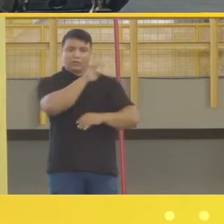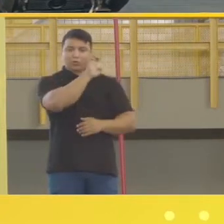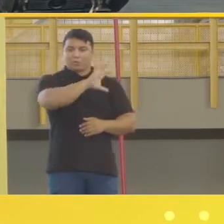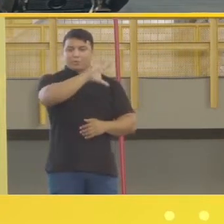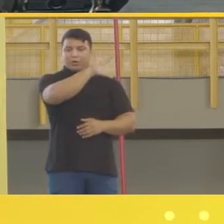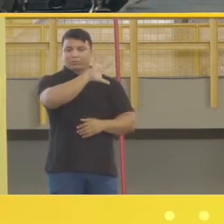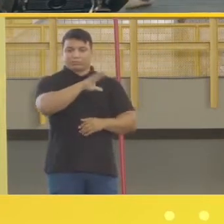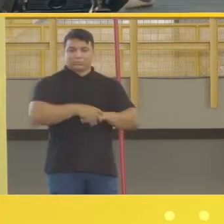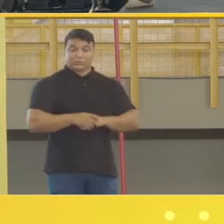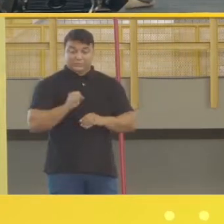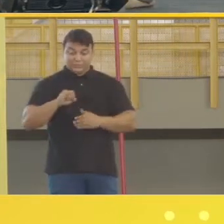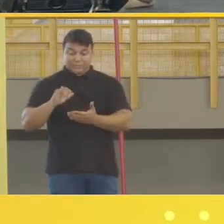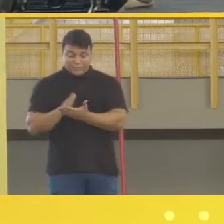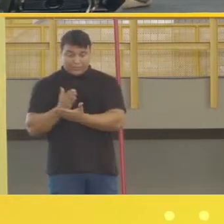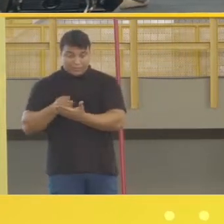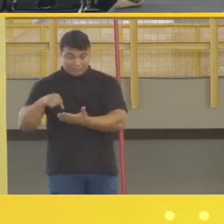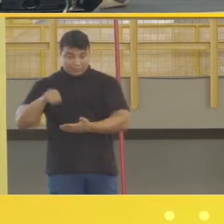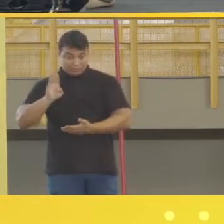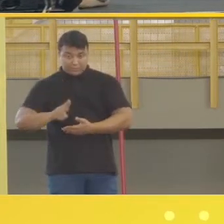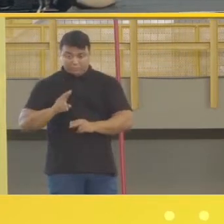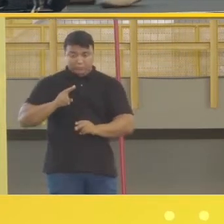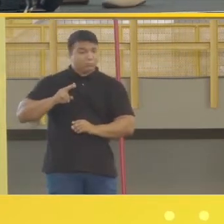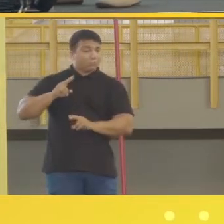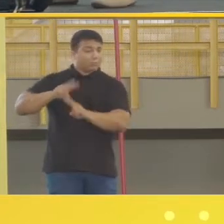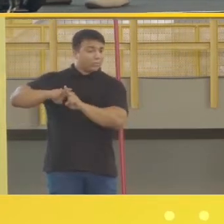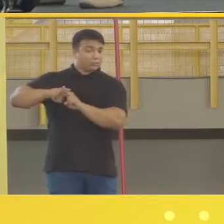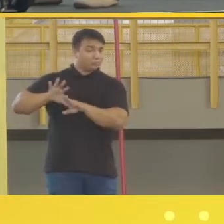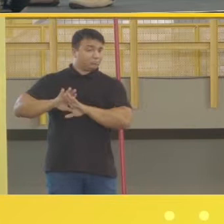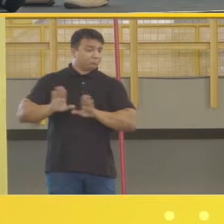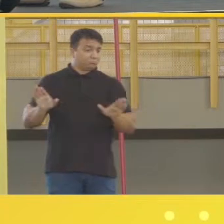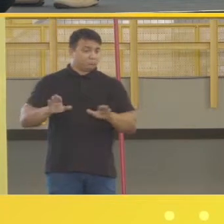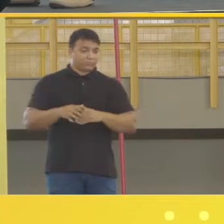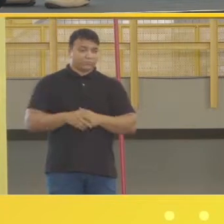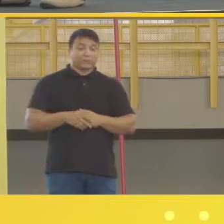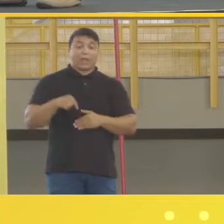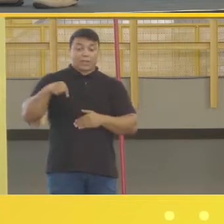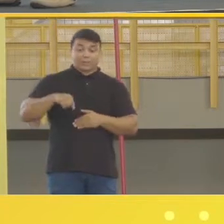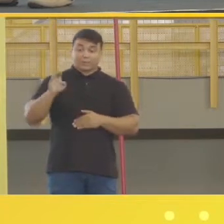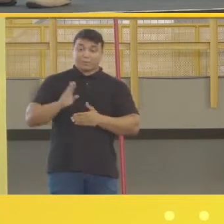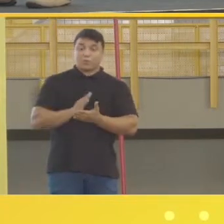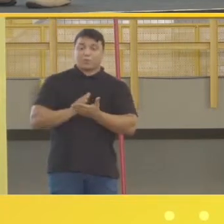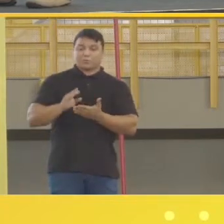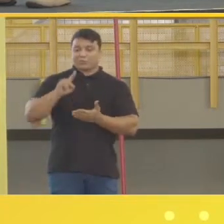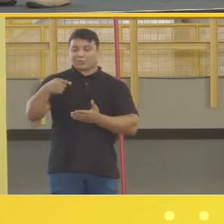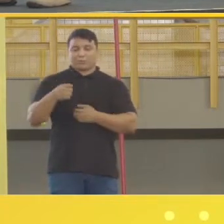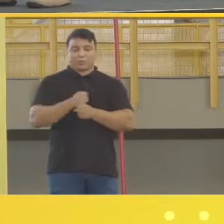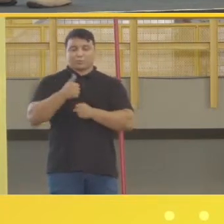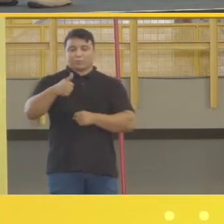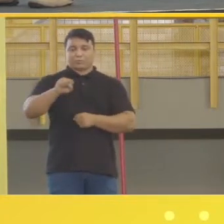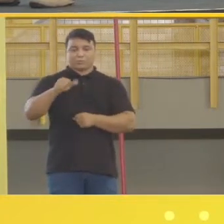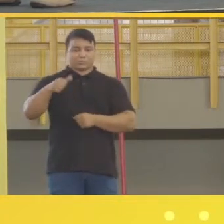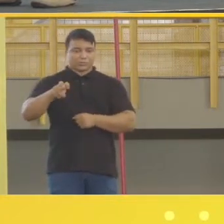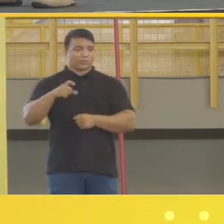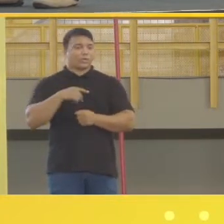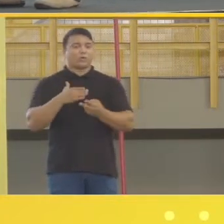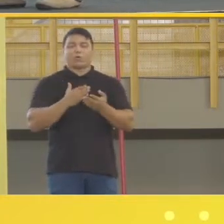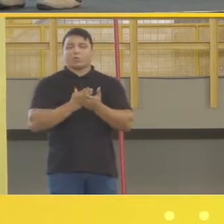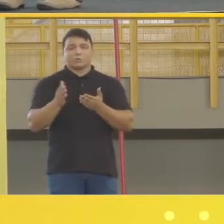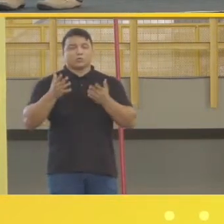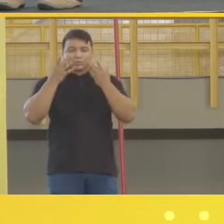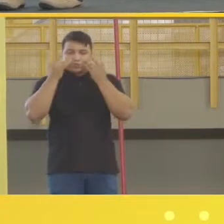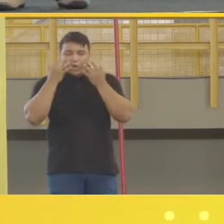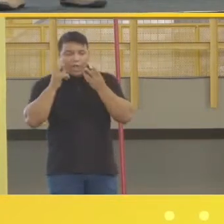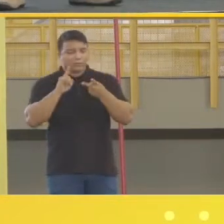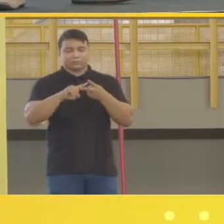corte. Quando a corte chega por aqui, a Biblioteca Real, o Teatro São João, o Jardim Botânico,